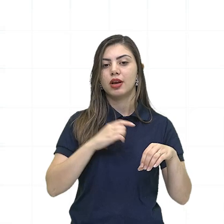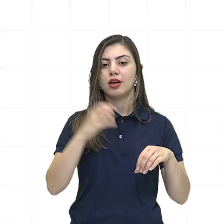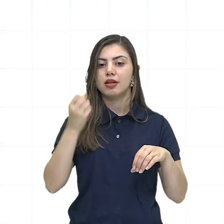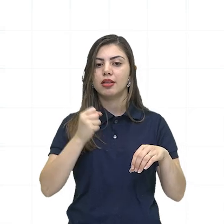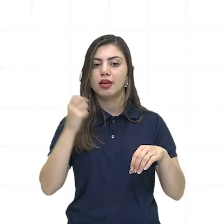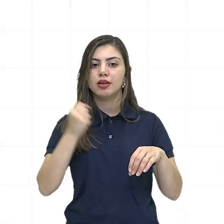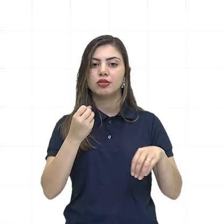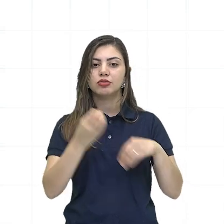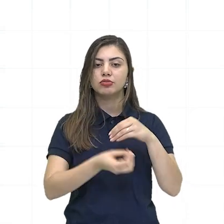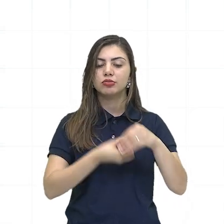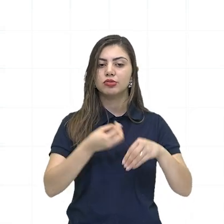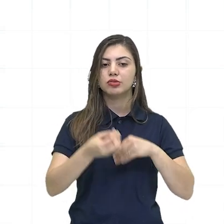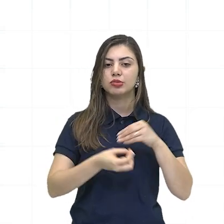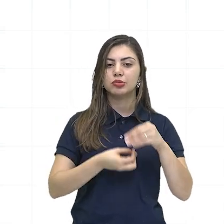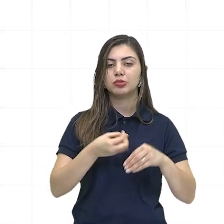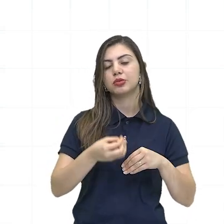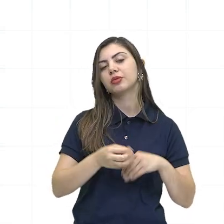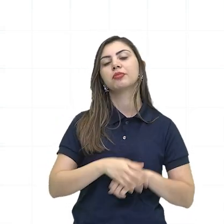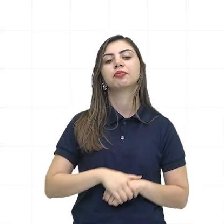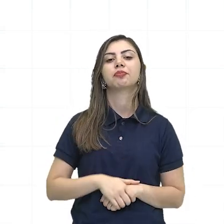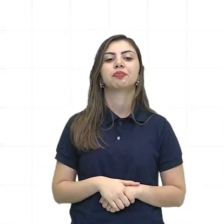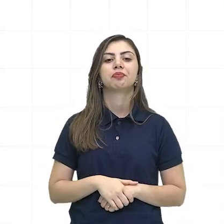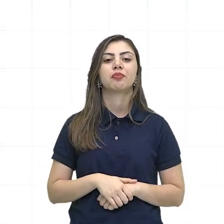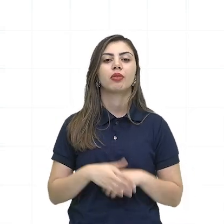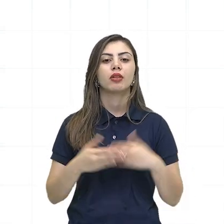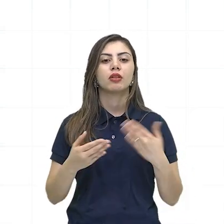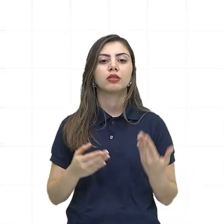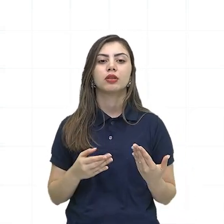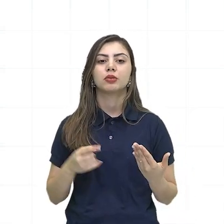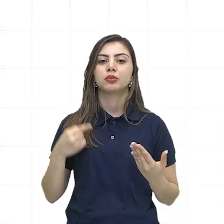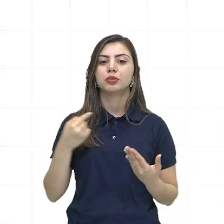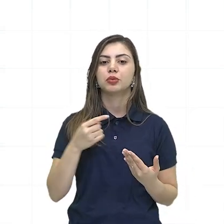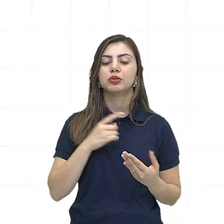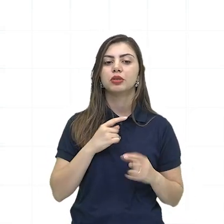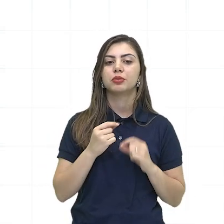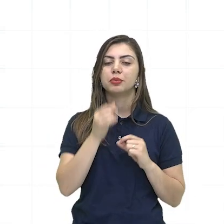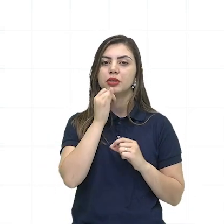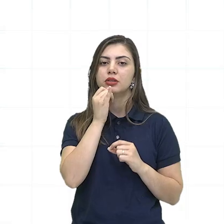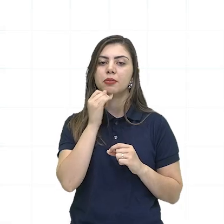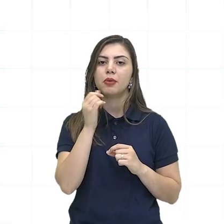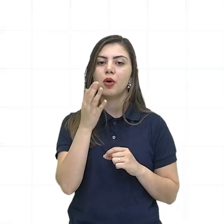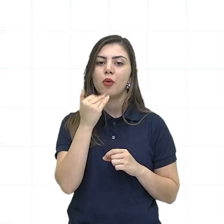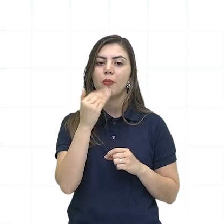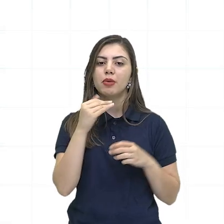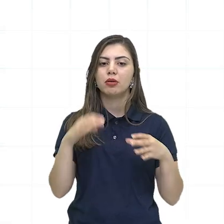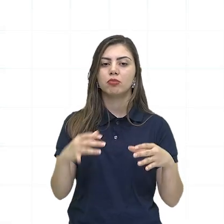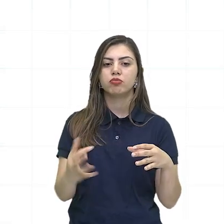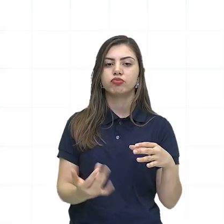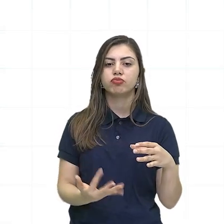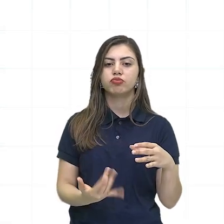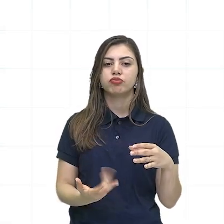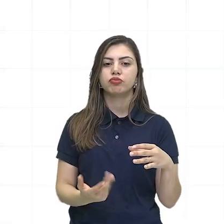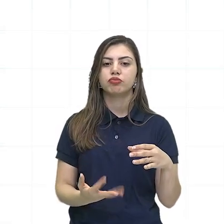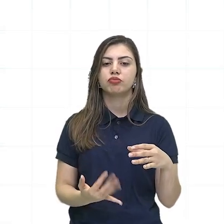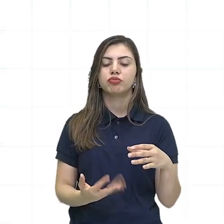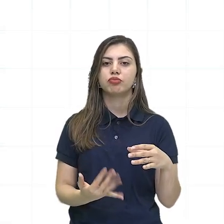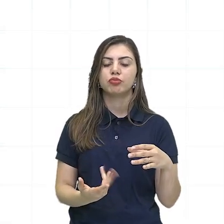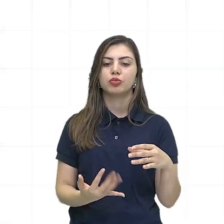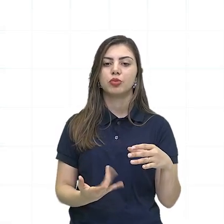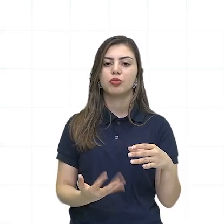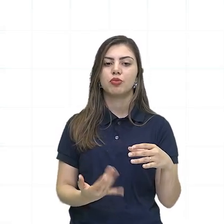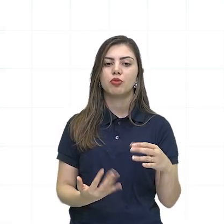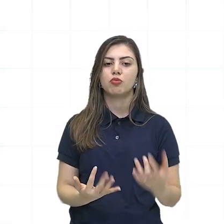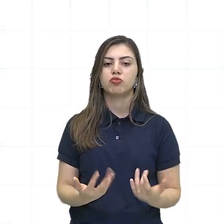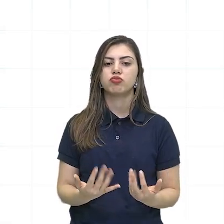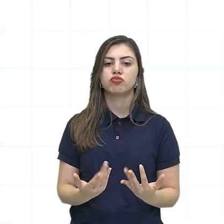cozimento. Então, o cozimento dos alimentos envolve diversas transformações físicas, como mudança de estado da